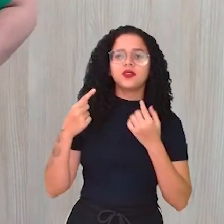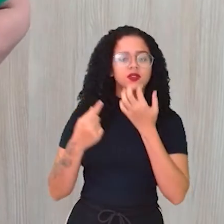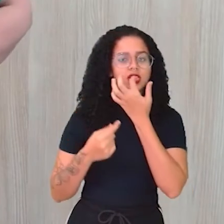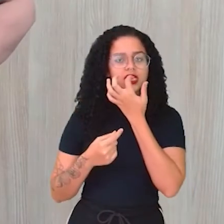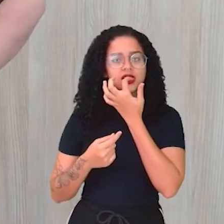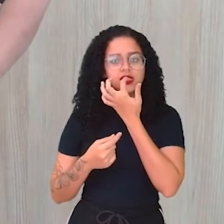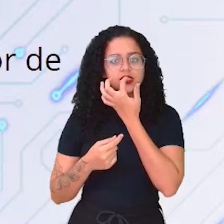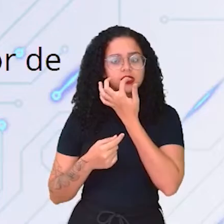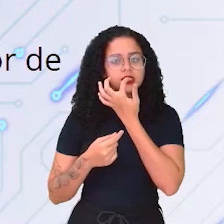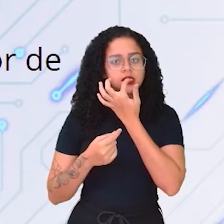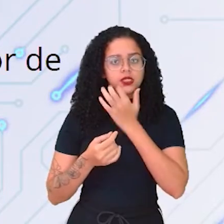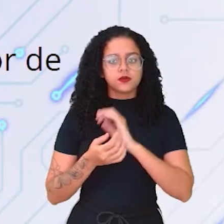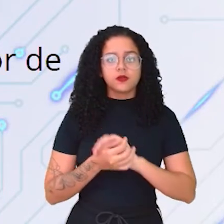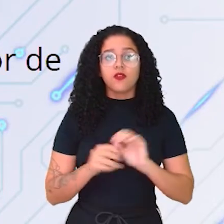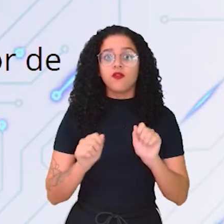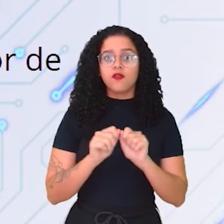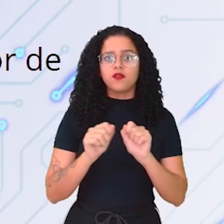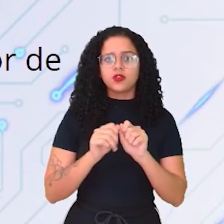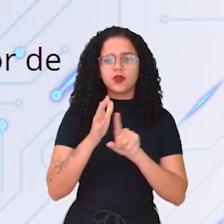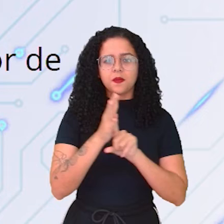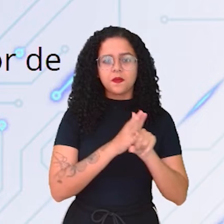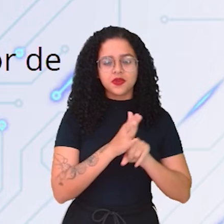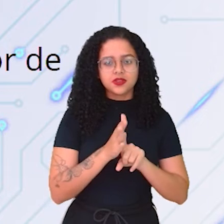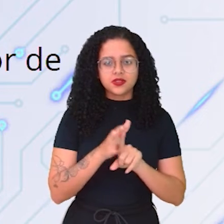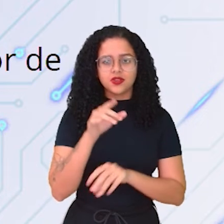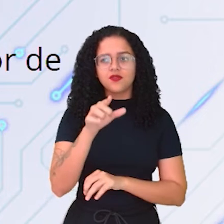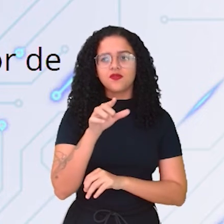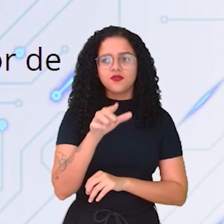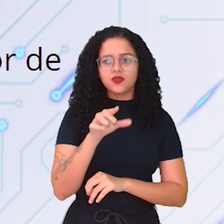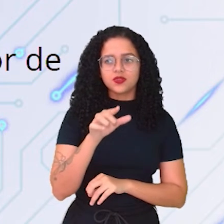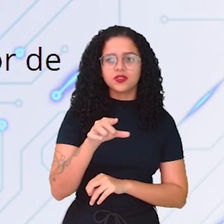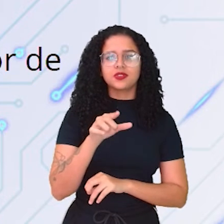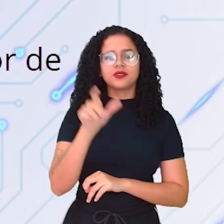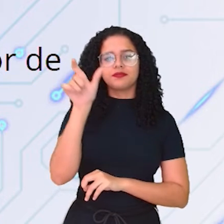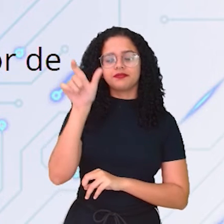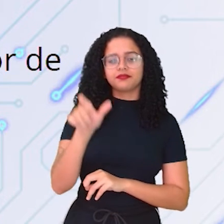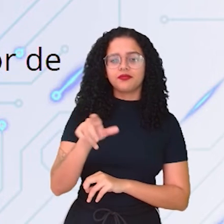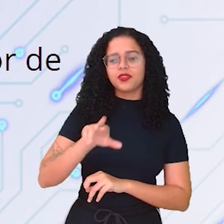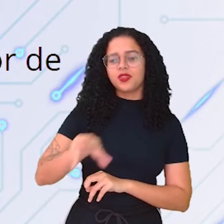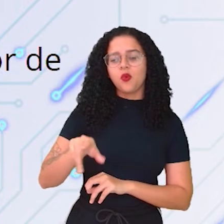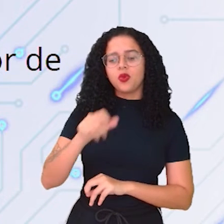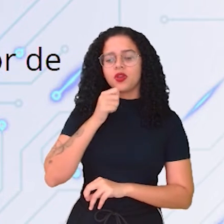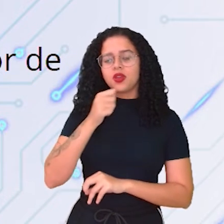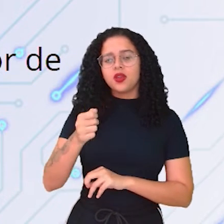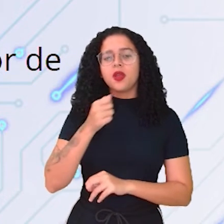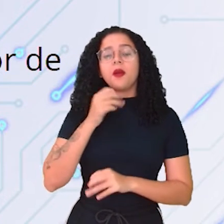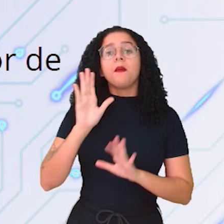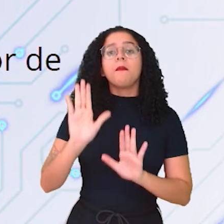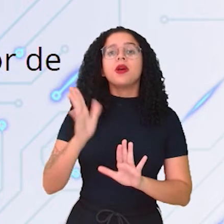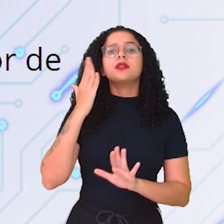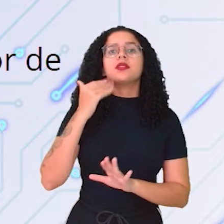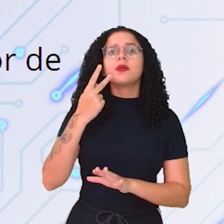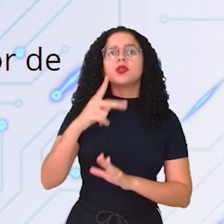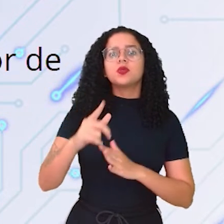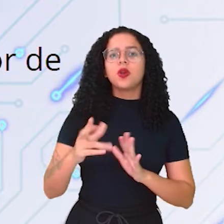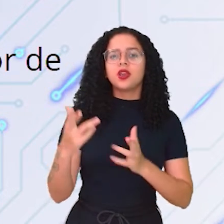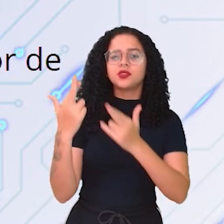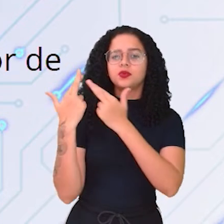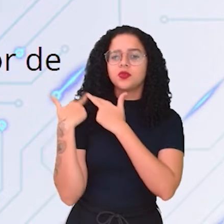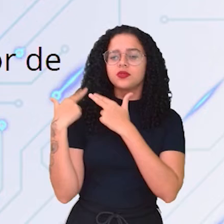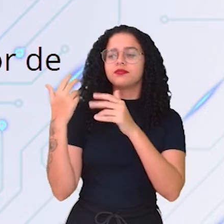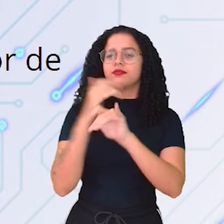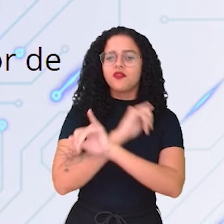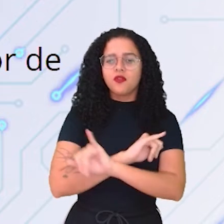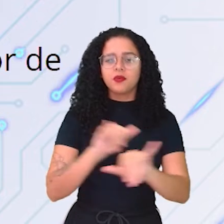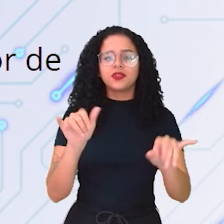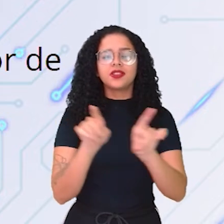Exatamente. Fazer um levantamento, você aí como não jornalista, mas sabendo da sua responsabilidade de passar informações e também